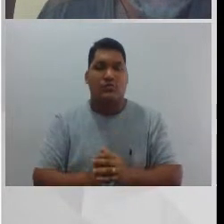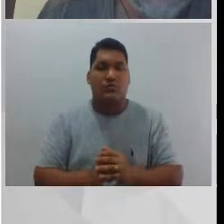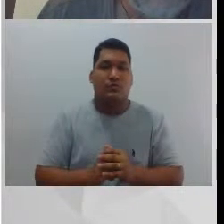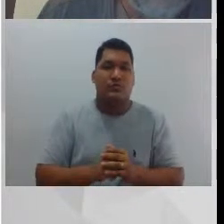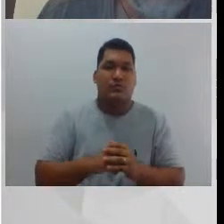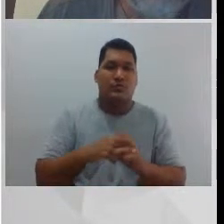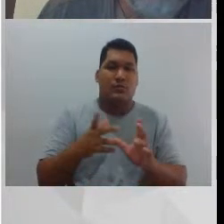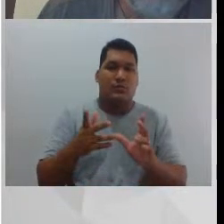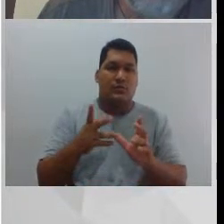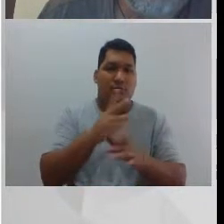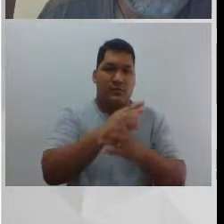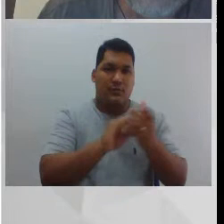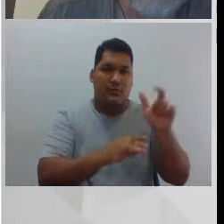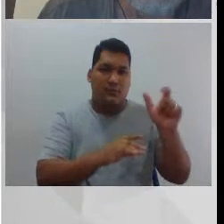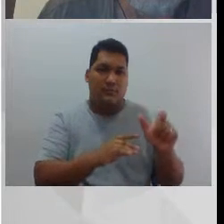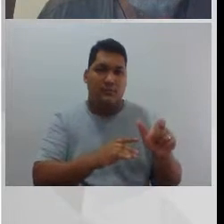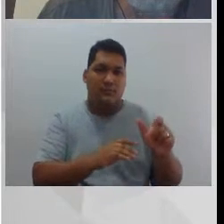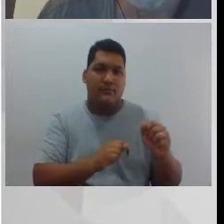são os dois